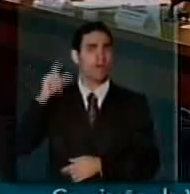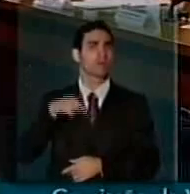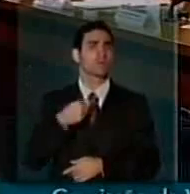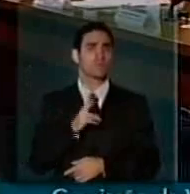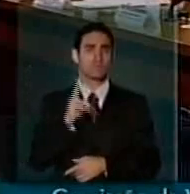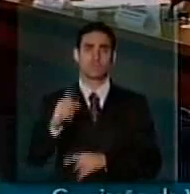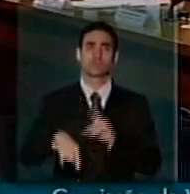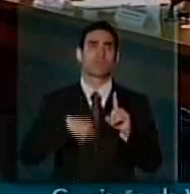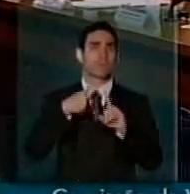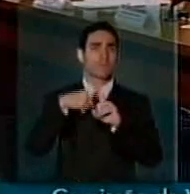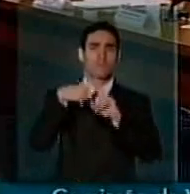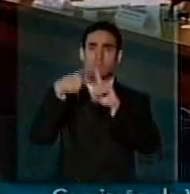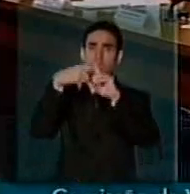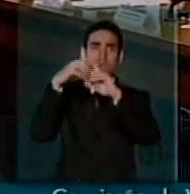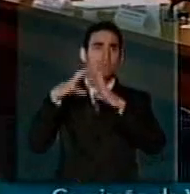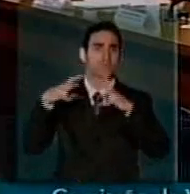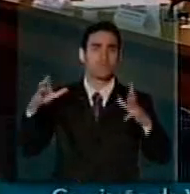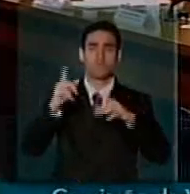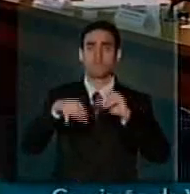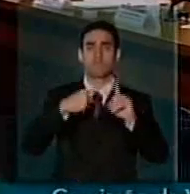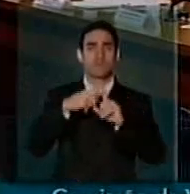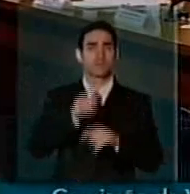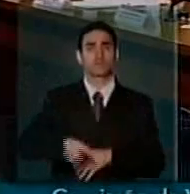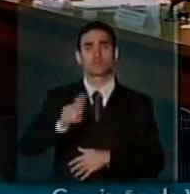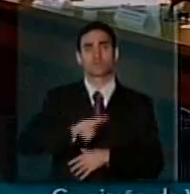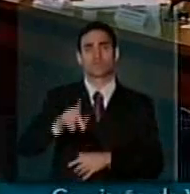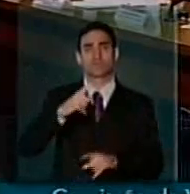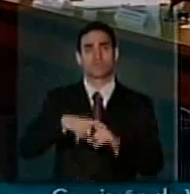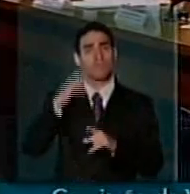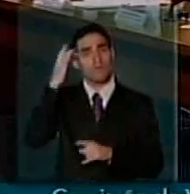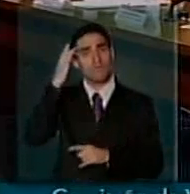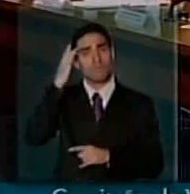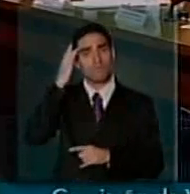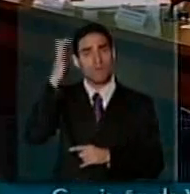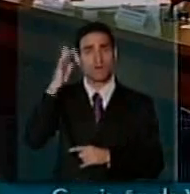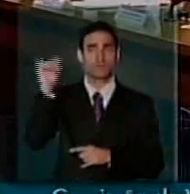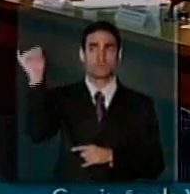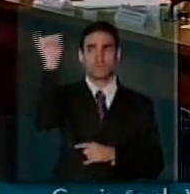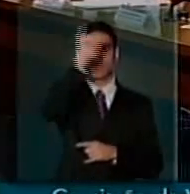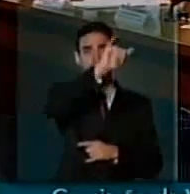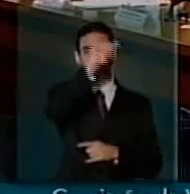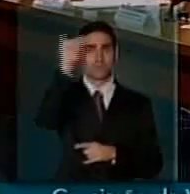continuar cada vez mais a ser utilizada para a navegação no nosso espaço aéreo.